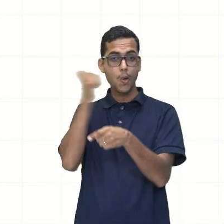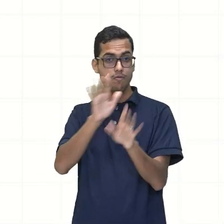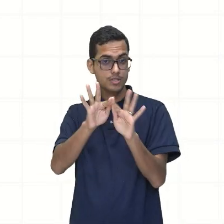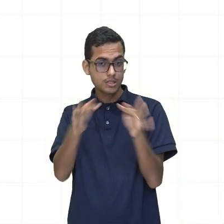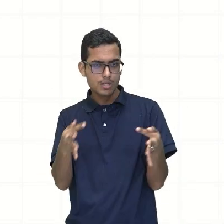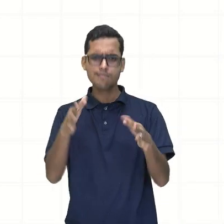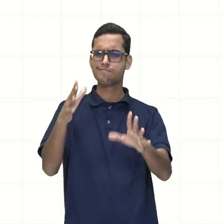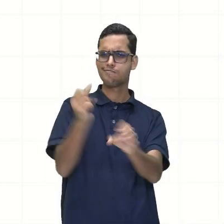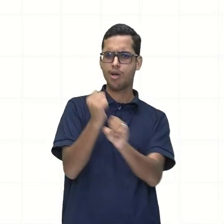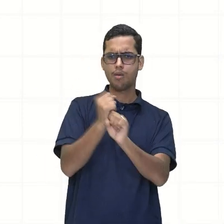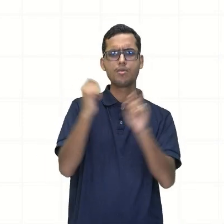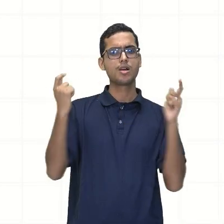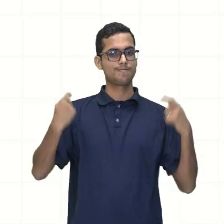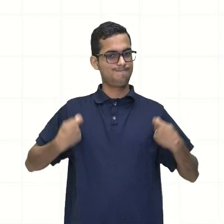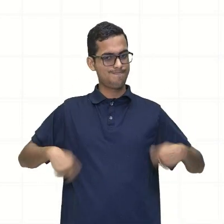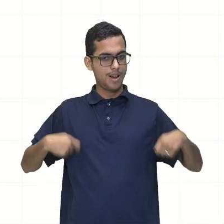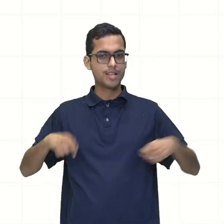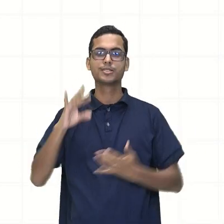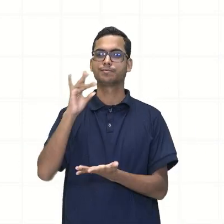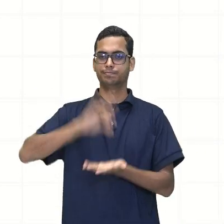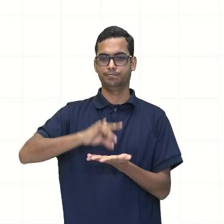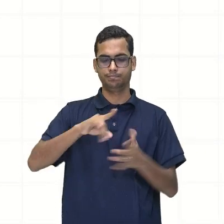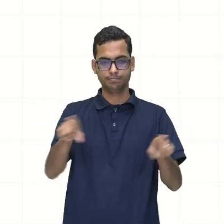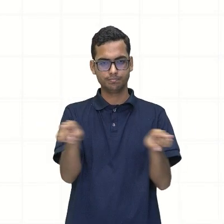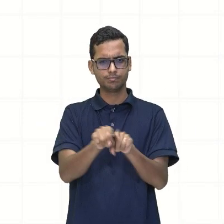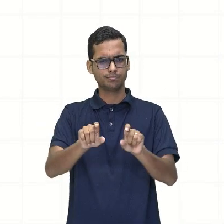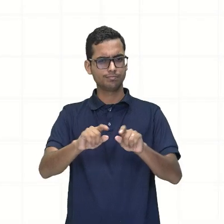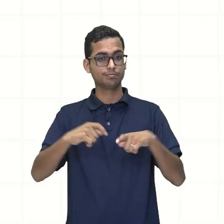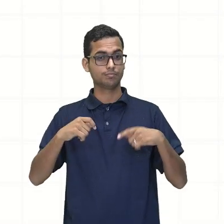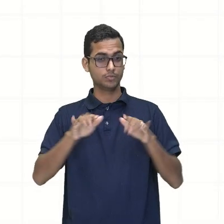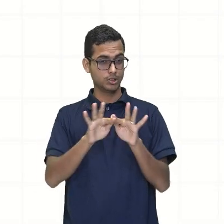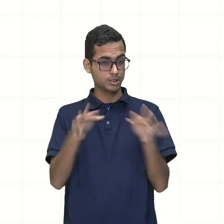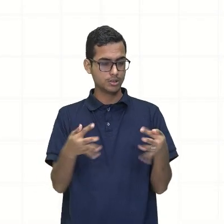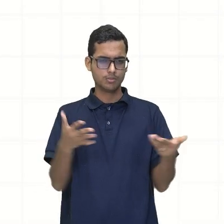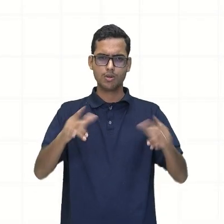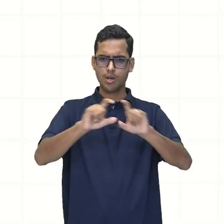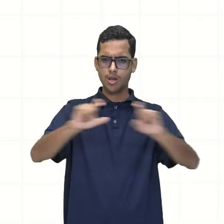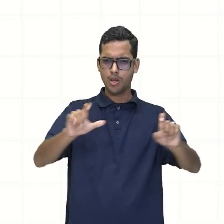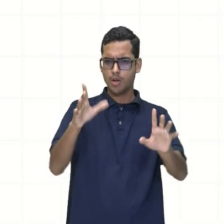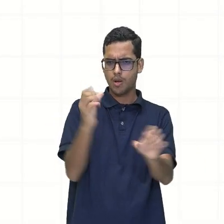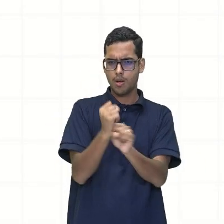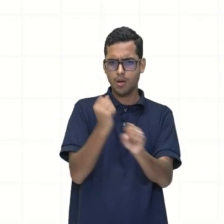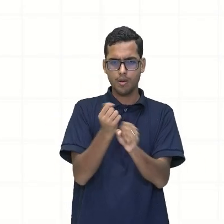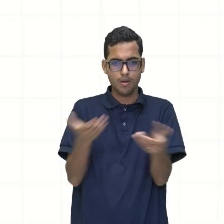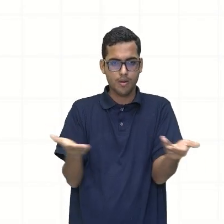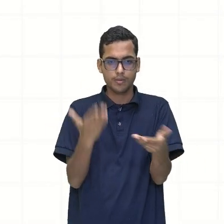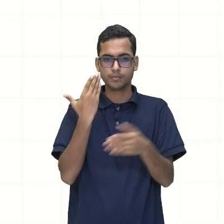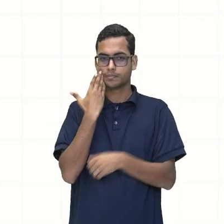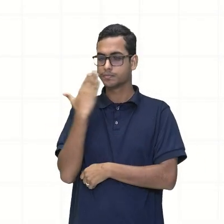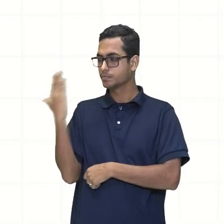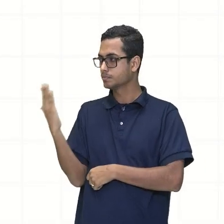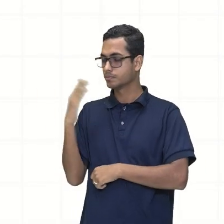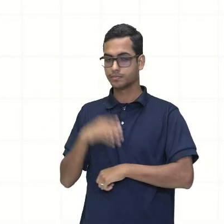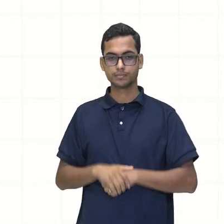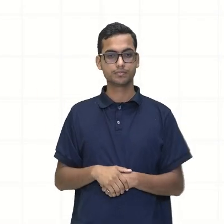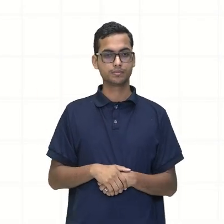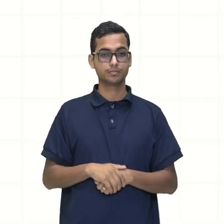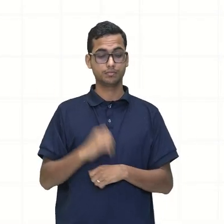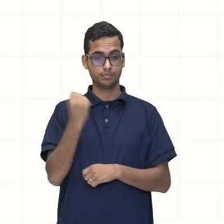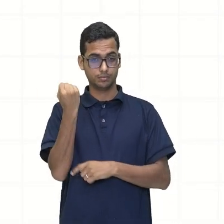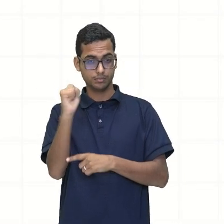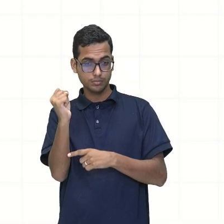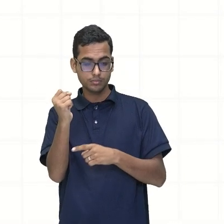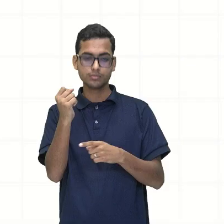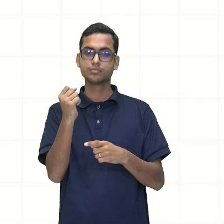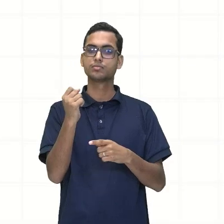precisa simplificar, hein? Então, vamos simplificar. Eu posso simplificar esse 8 por 2 e o 12 também por